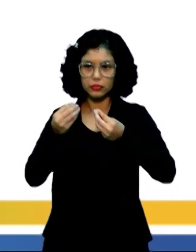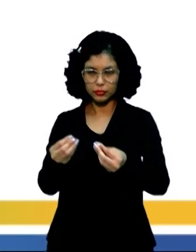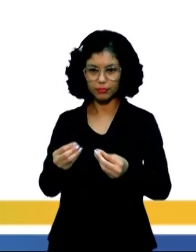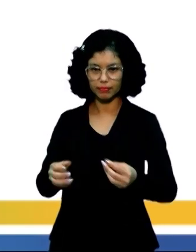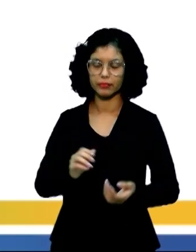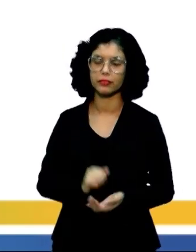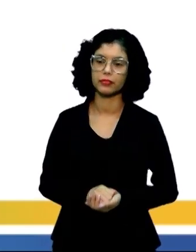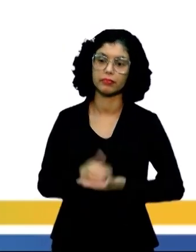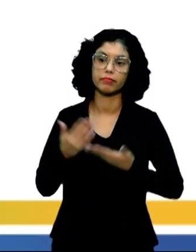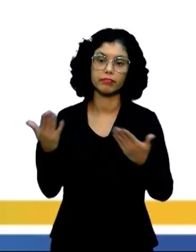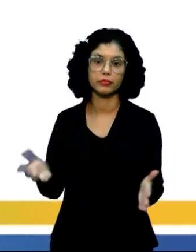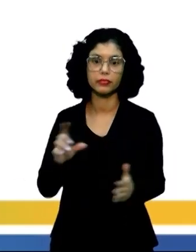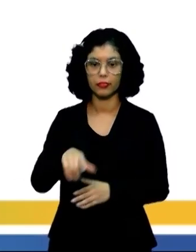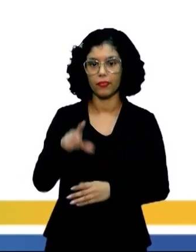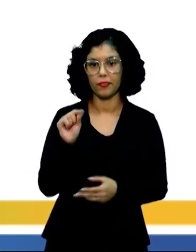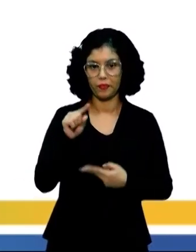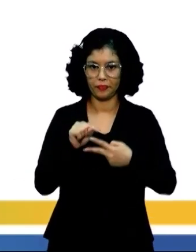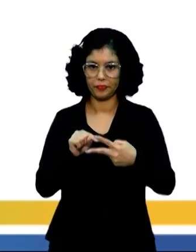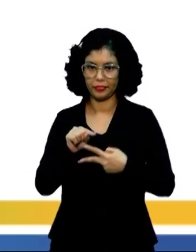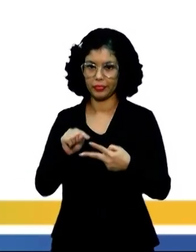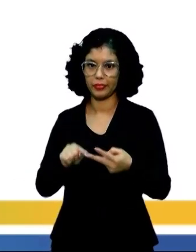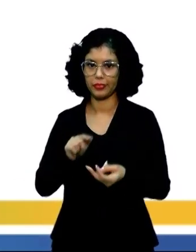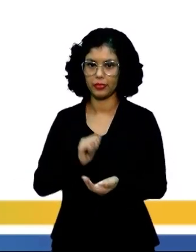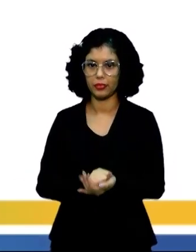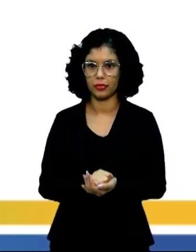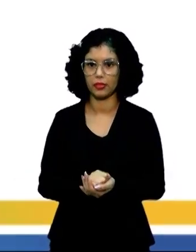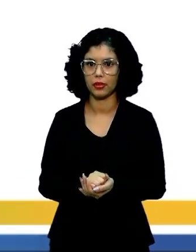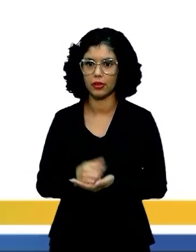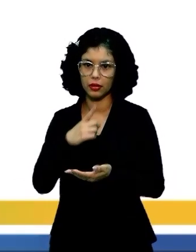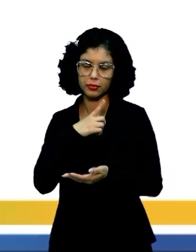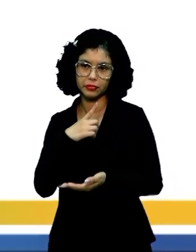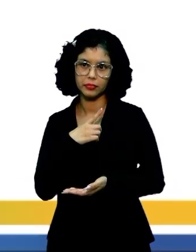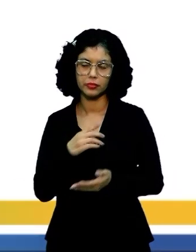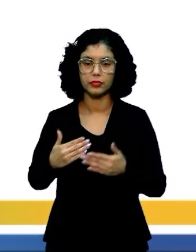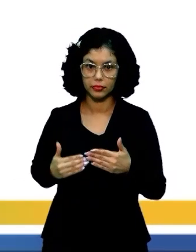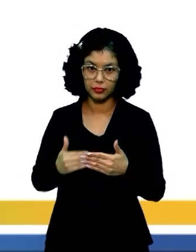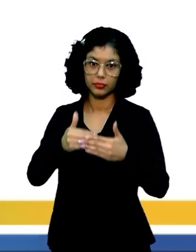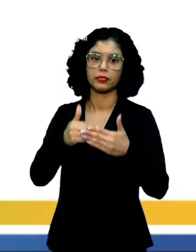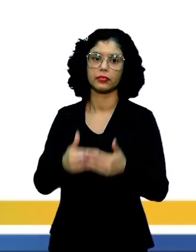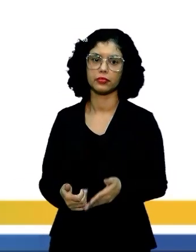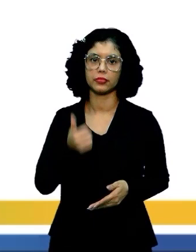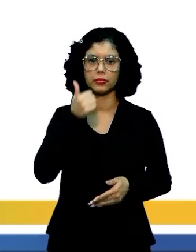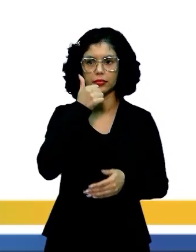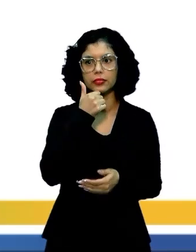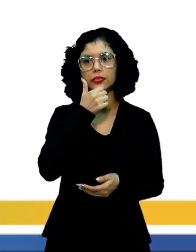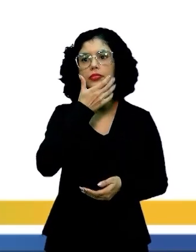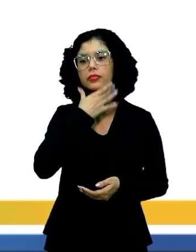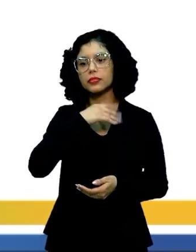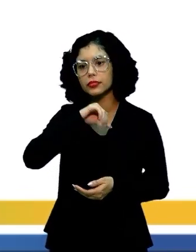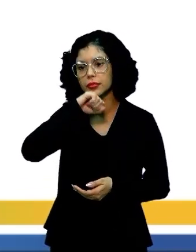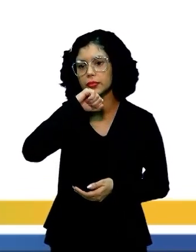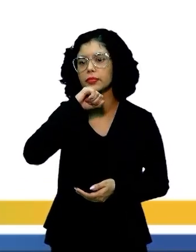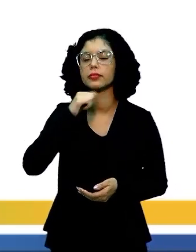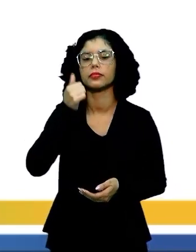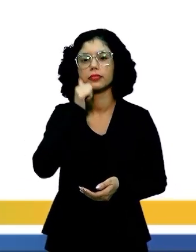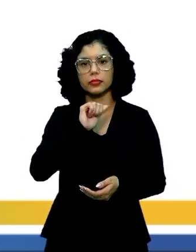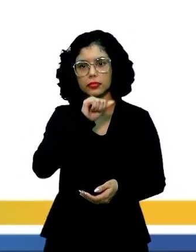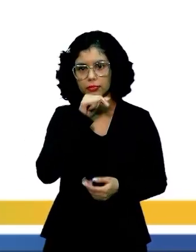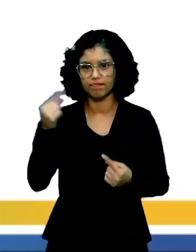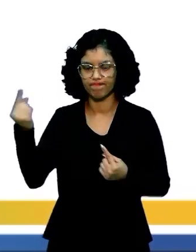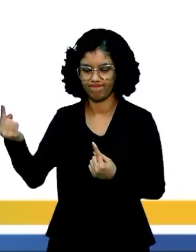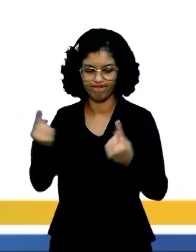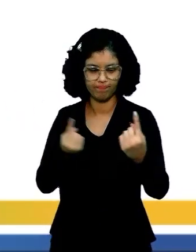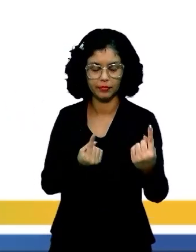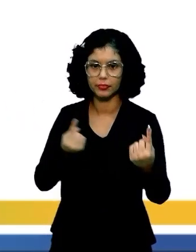a adoção. E aí ele escolhe, justamente, a gente tem um embate de pai contra mãe, em que um tem